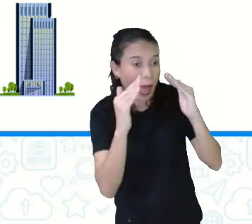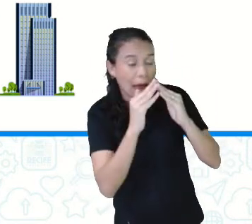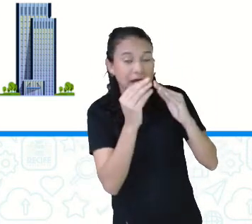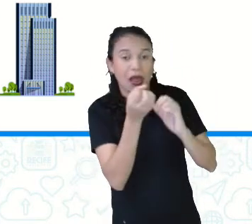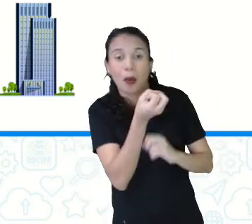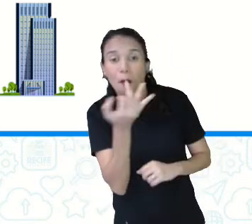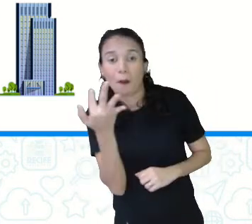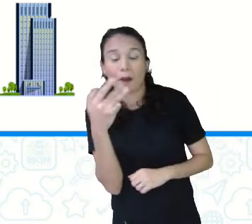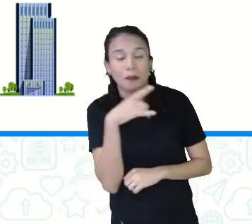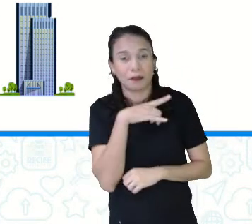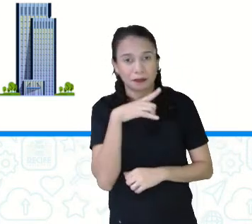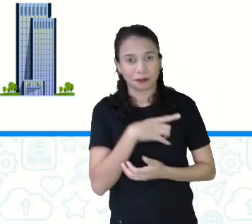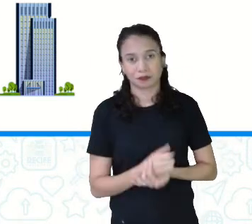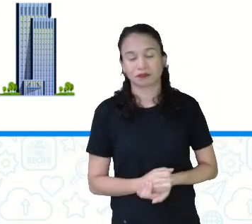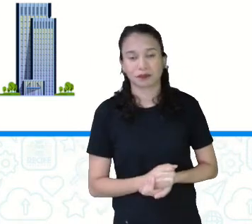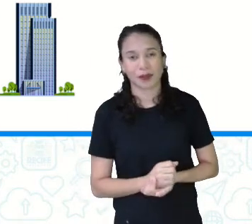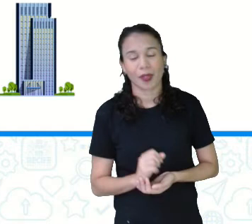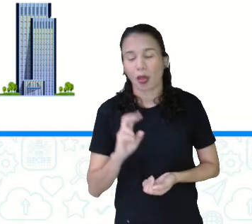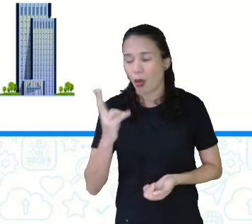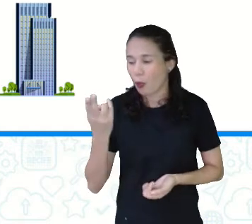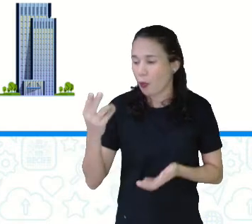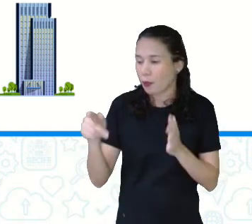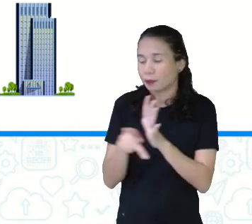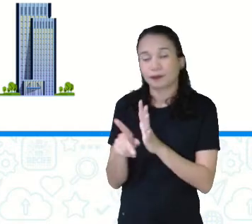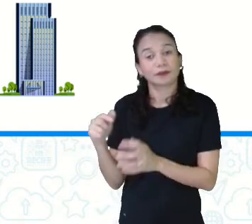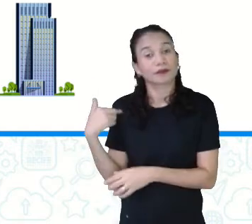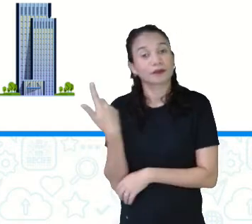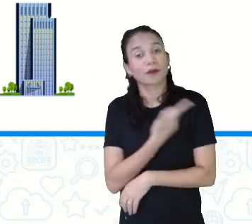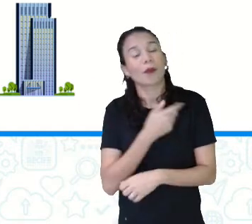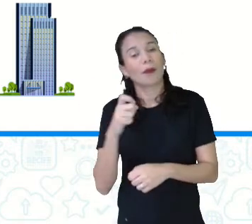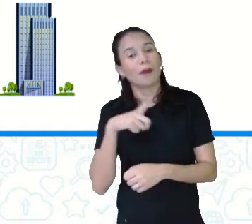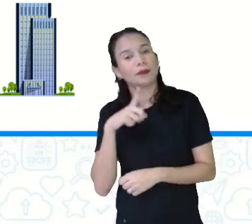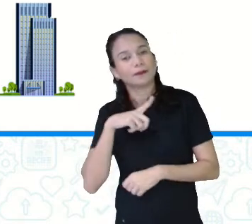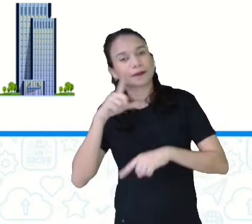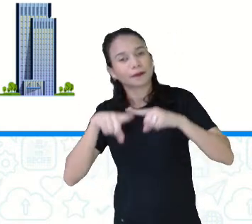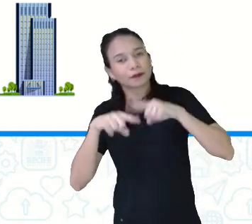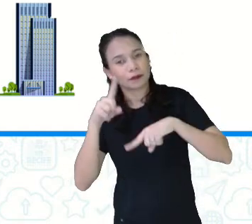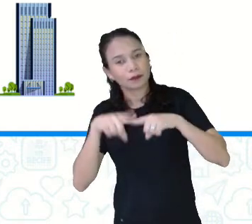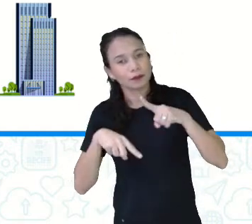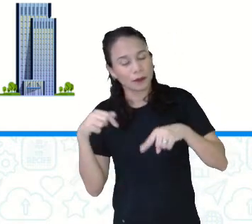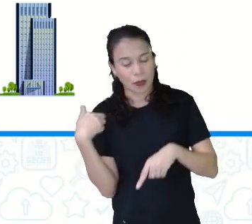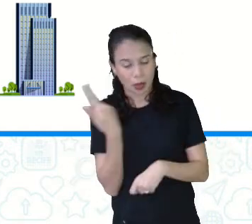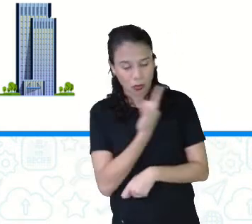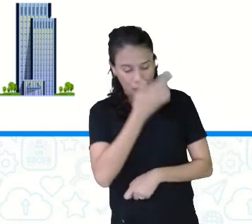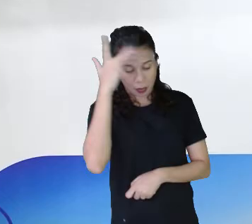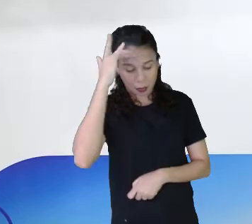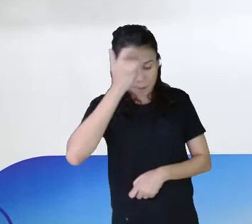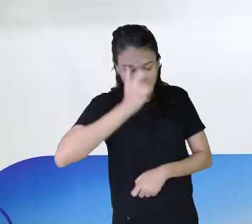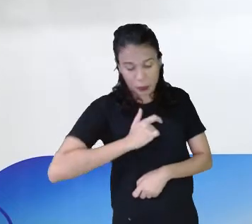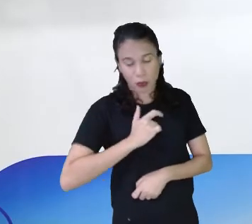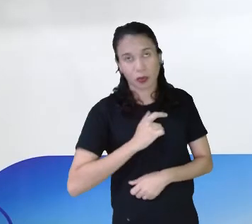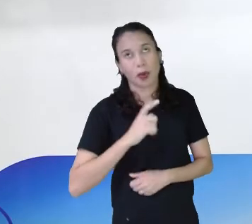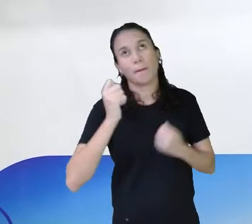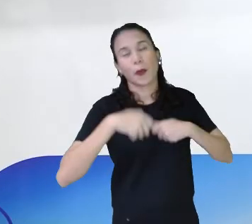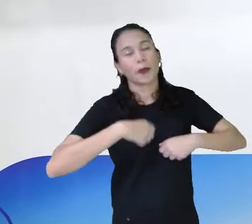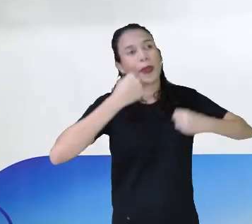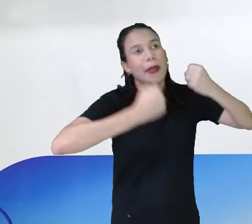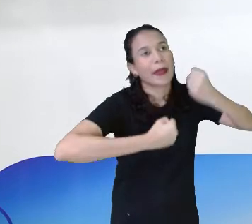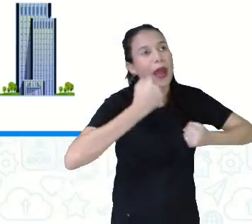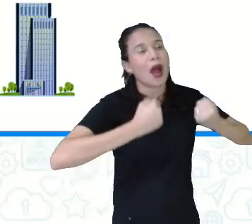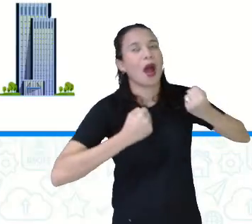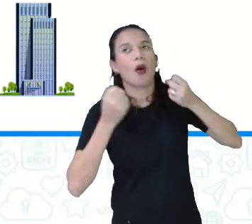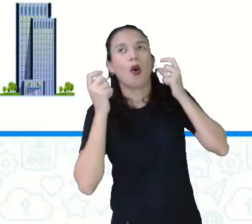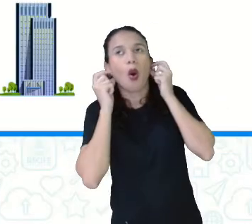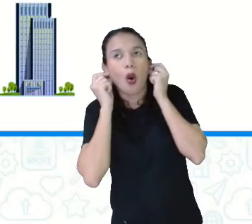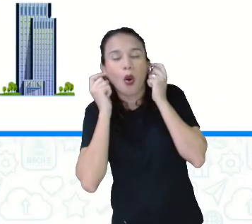quantidade de casas, patrimônios materiais que a gente possui, não a cidade, a gente, a pessoa. Pode ser carros,